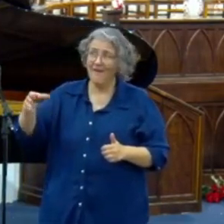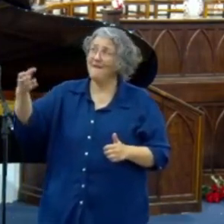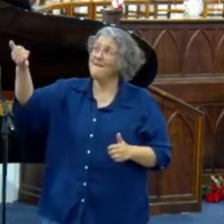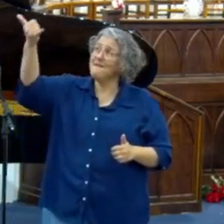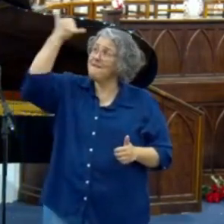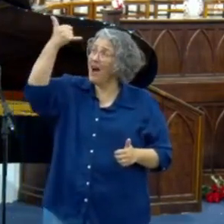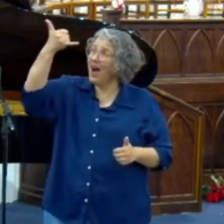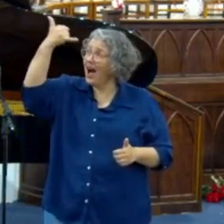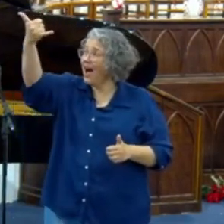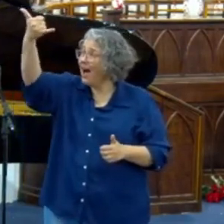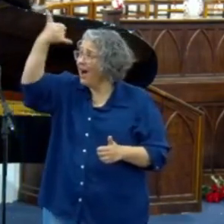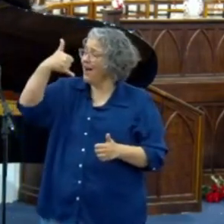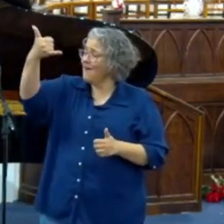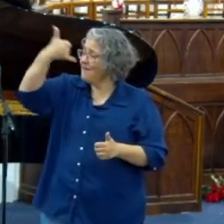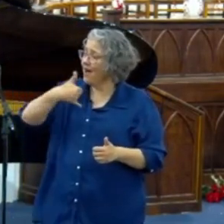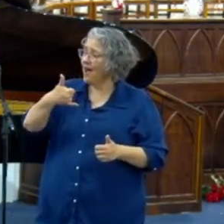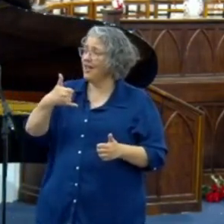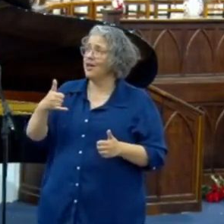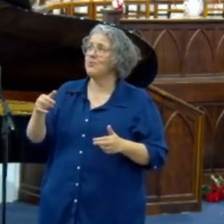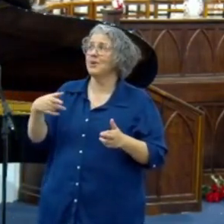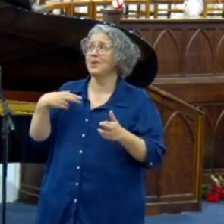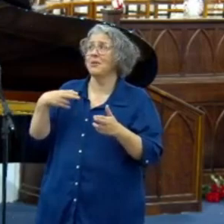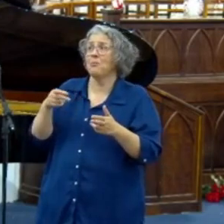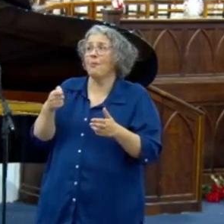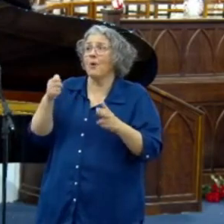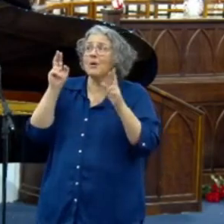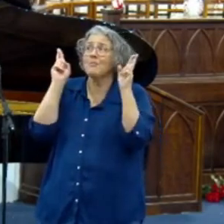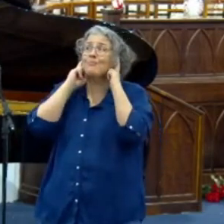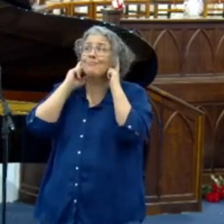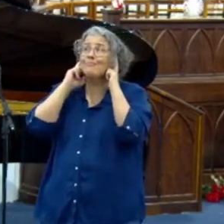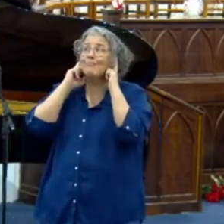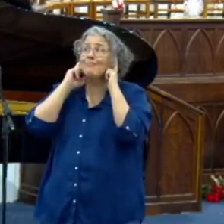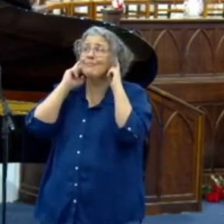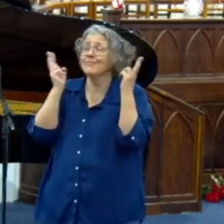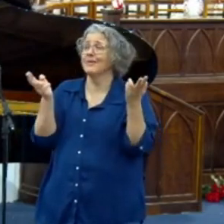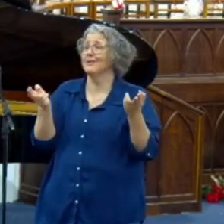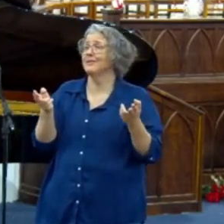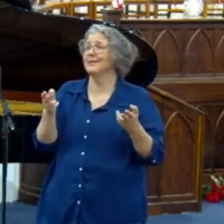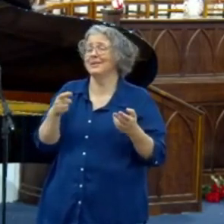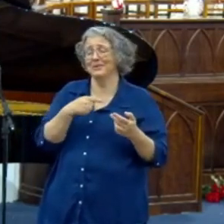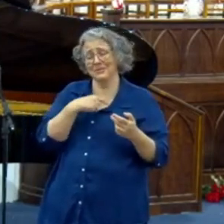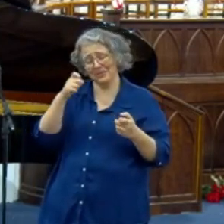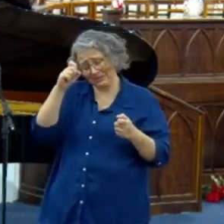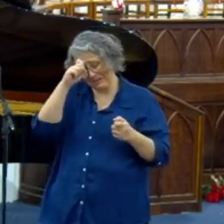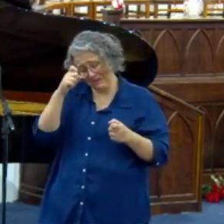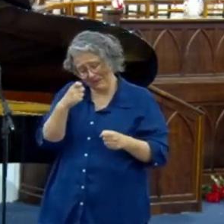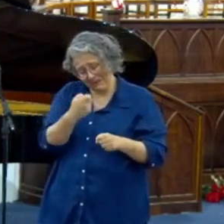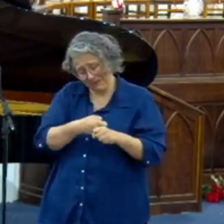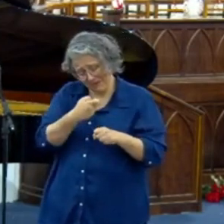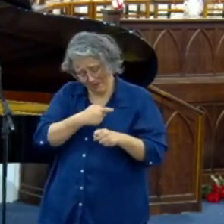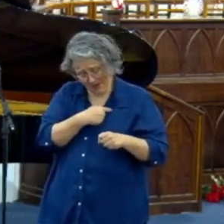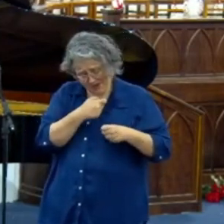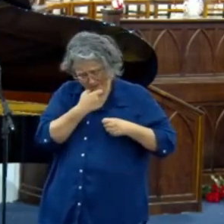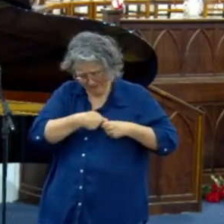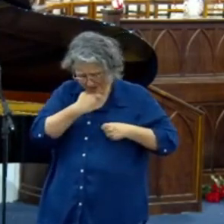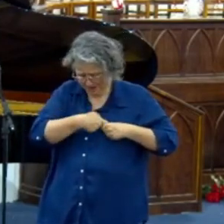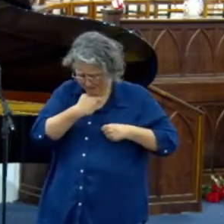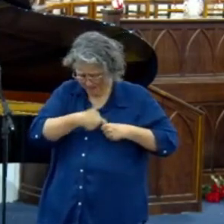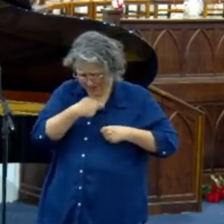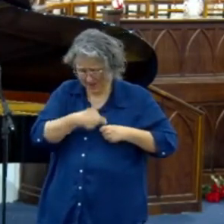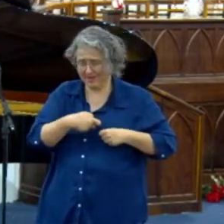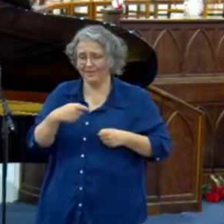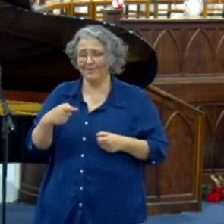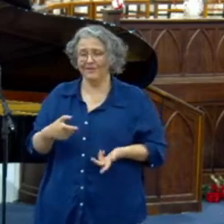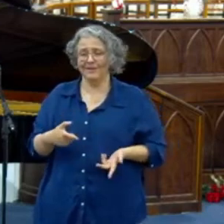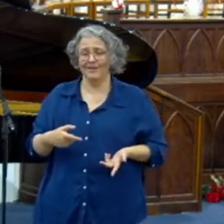meu ouvido, porque o meu ouvido é meio moco, o meu entendimento é meio duro, meio cauterizado. A minha